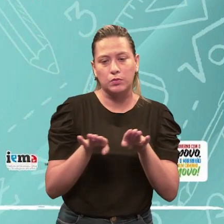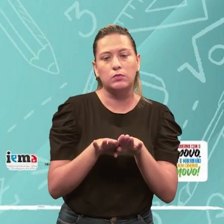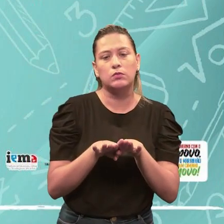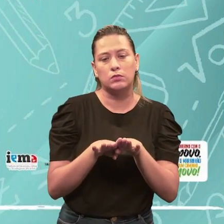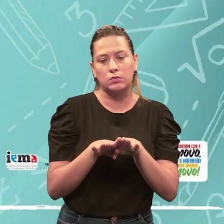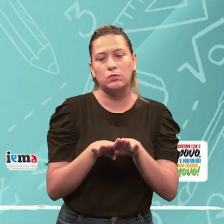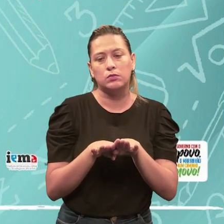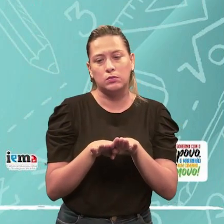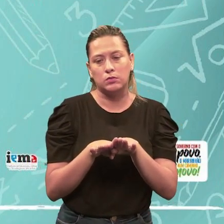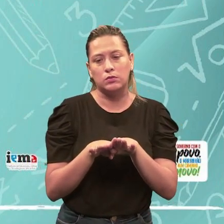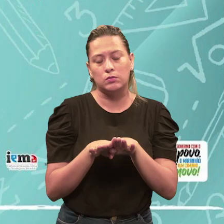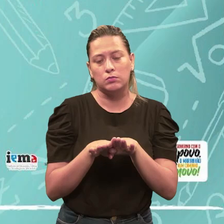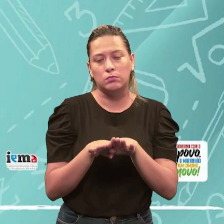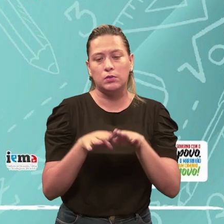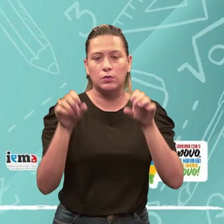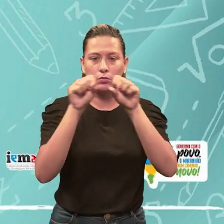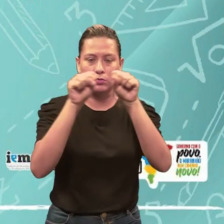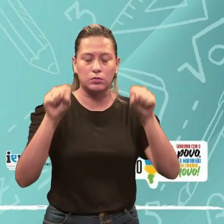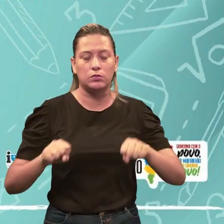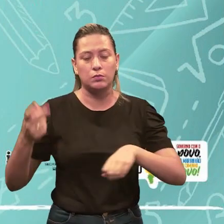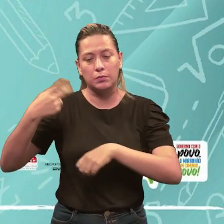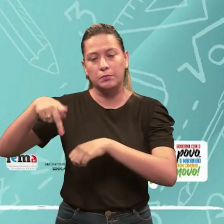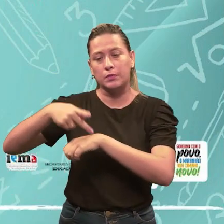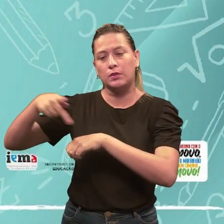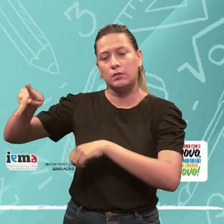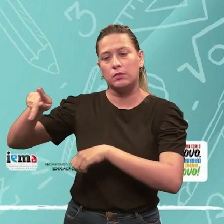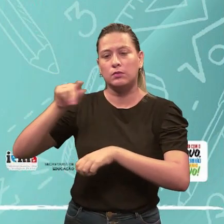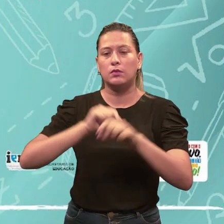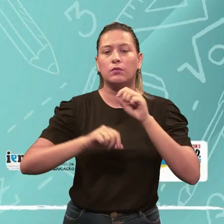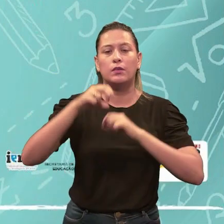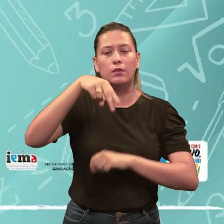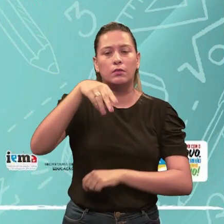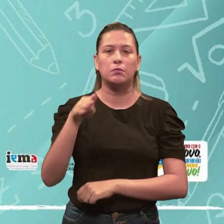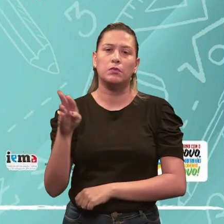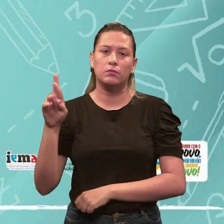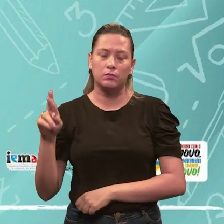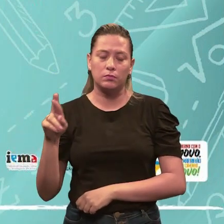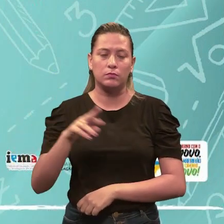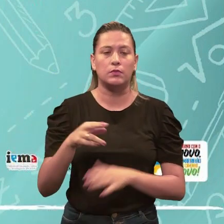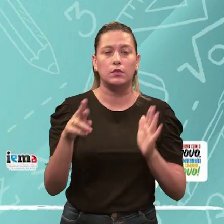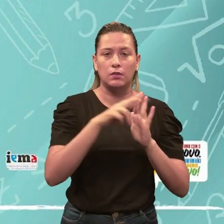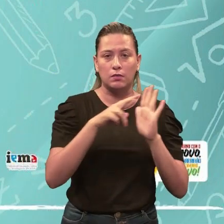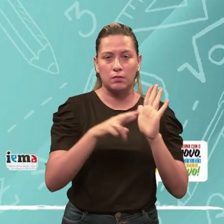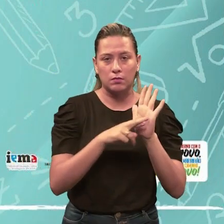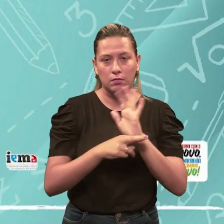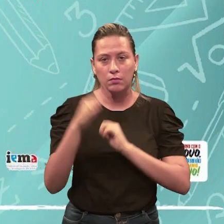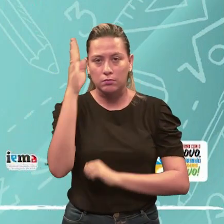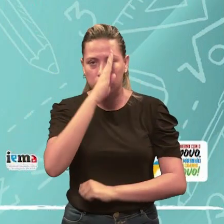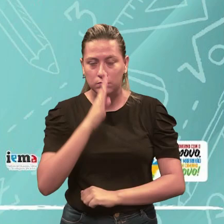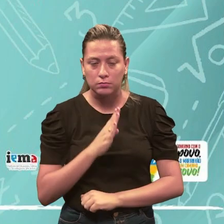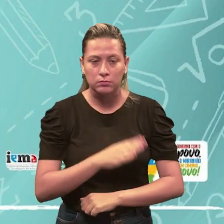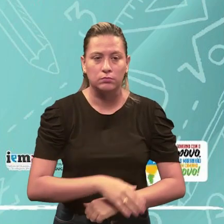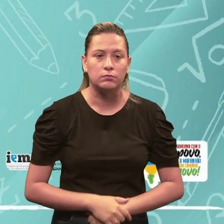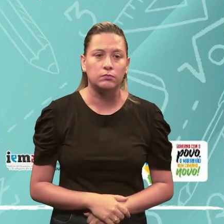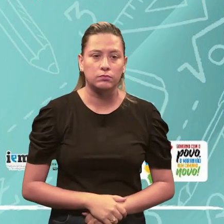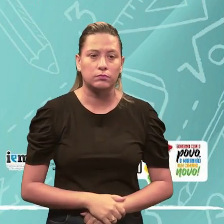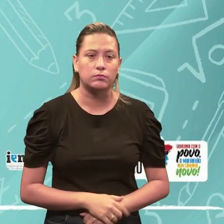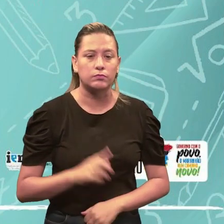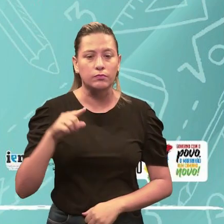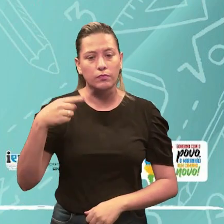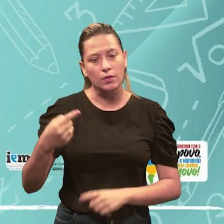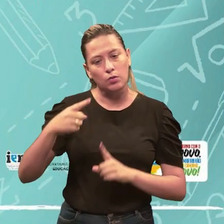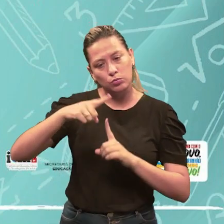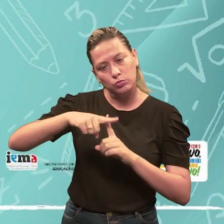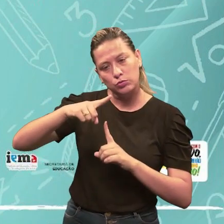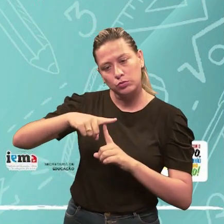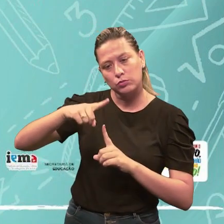tá, que é a da própria NBR, que é a norma brasileira, né. Aqui embaixo alguns tipos, né, de